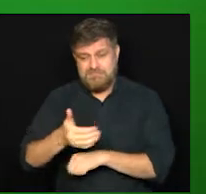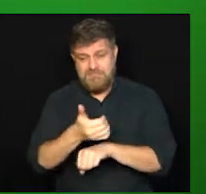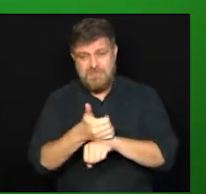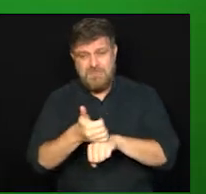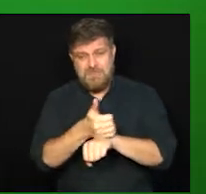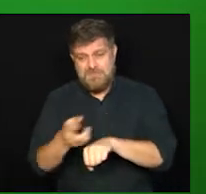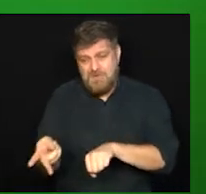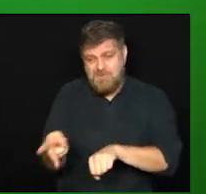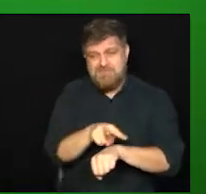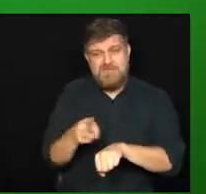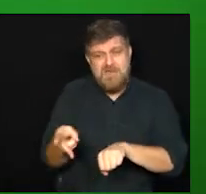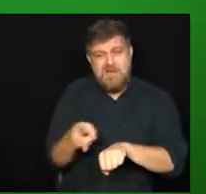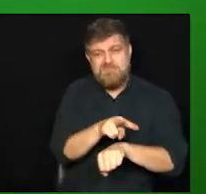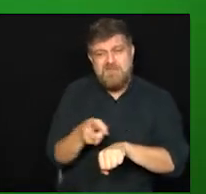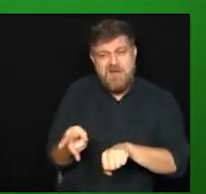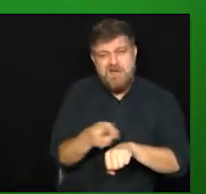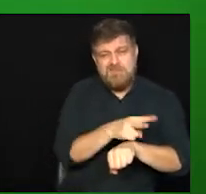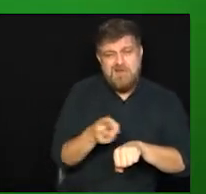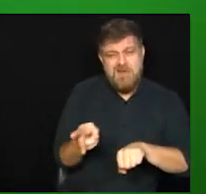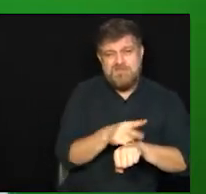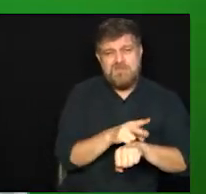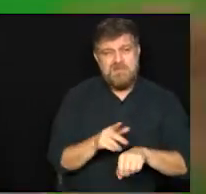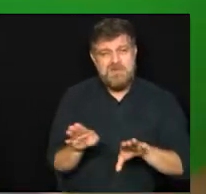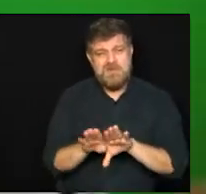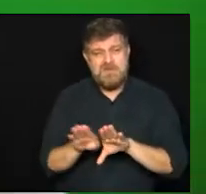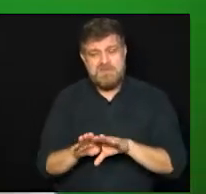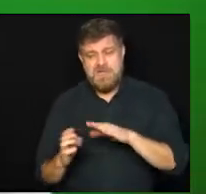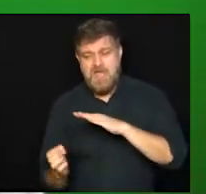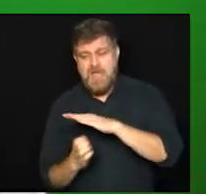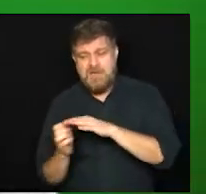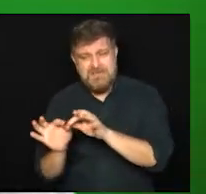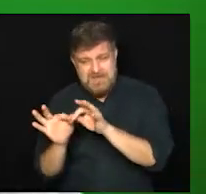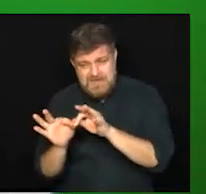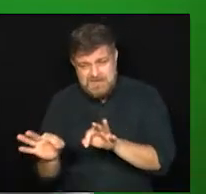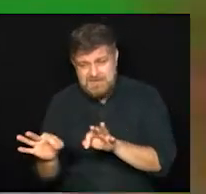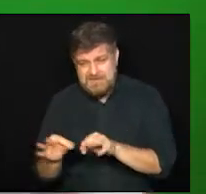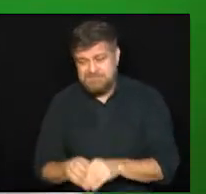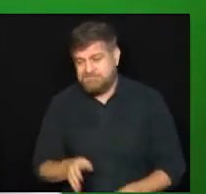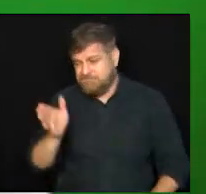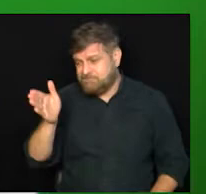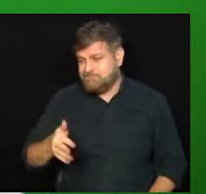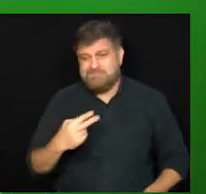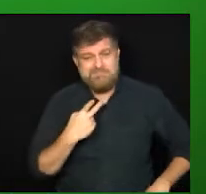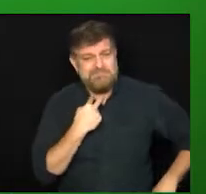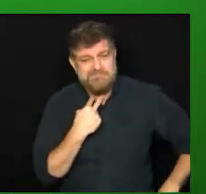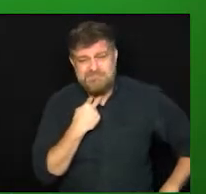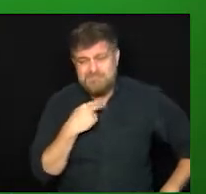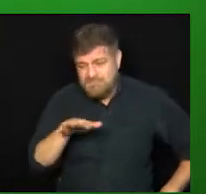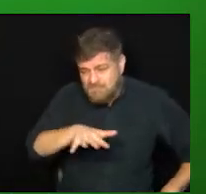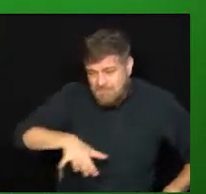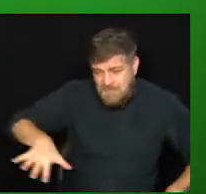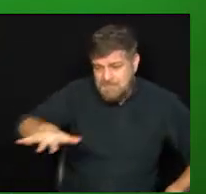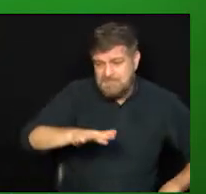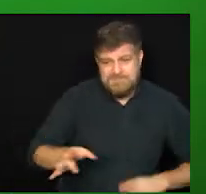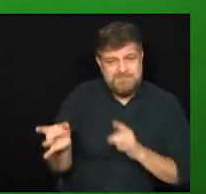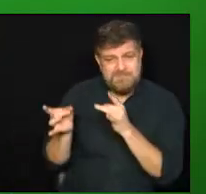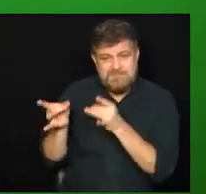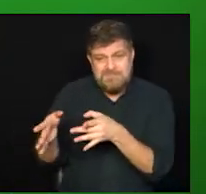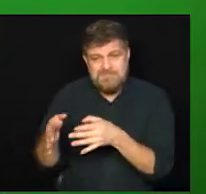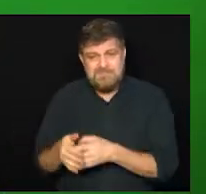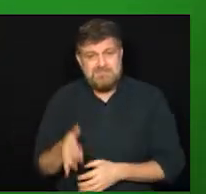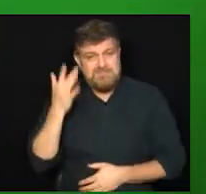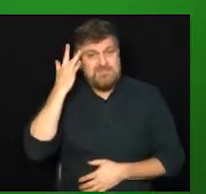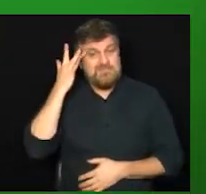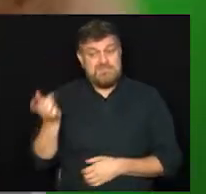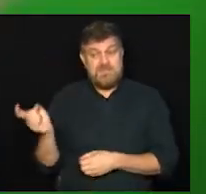empresas menores, né? É o MEI. Trocou de profissão, não está mais nessa área, não sabemos se vai